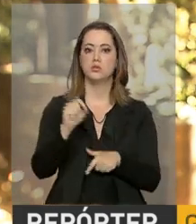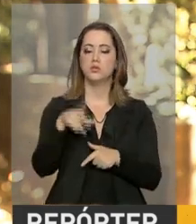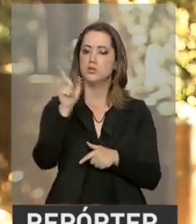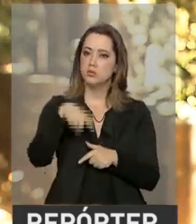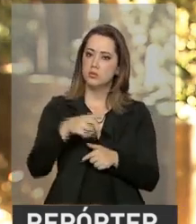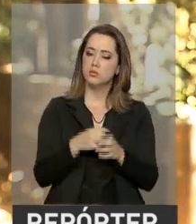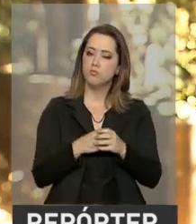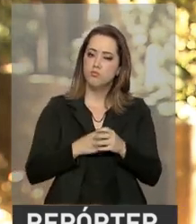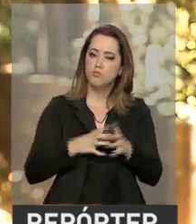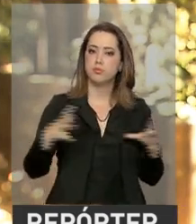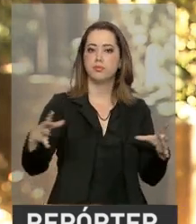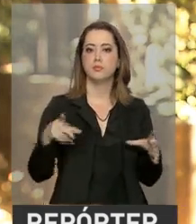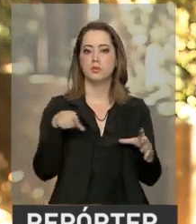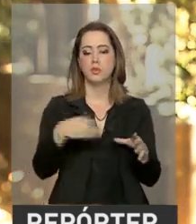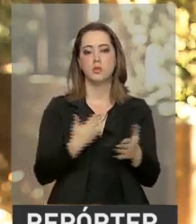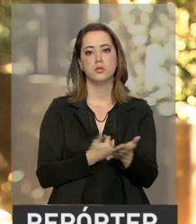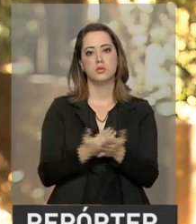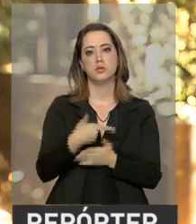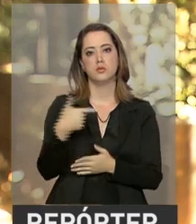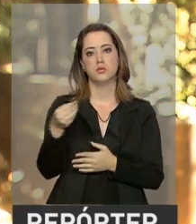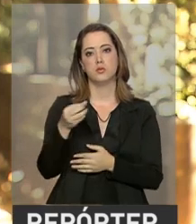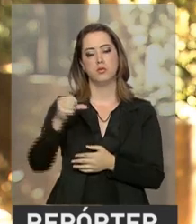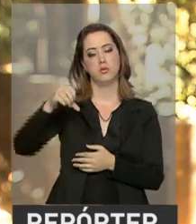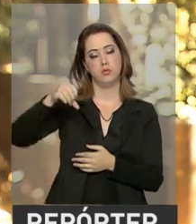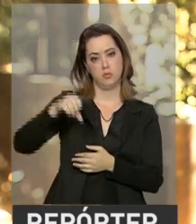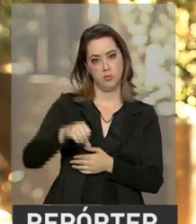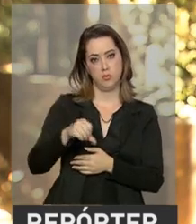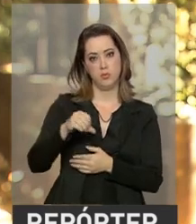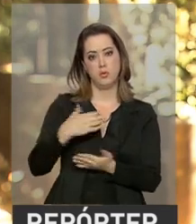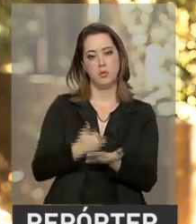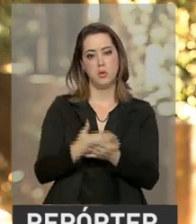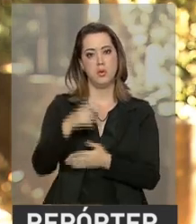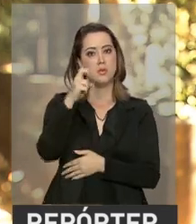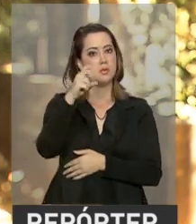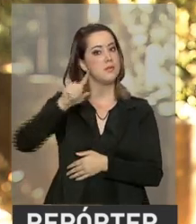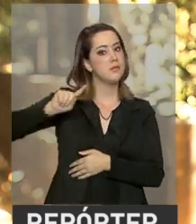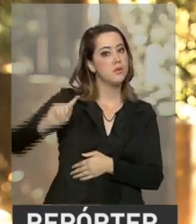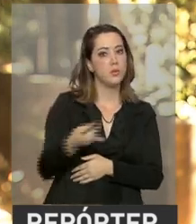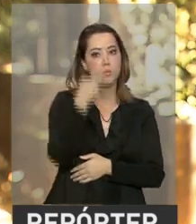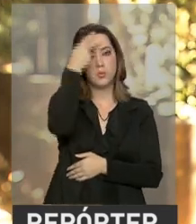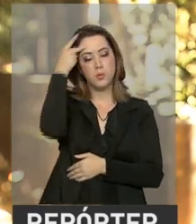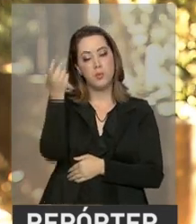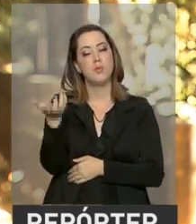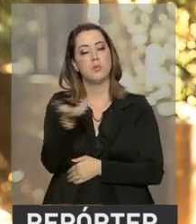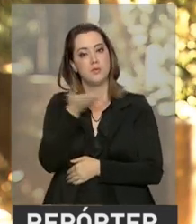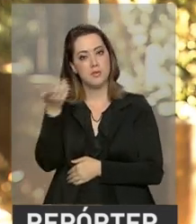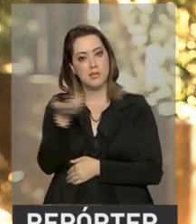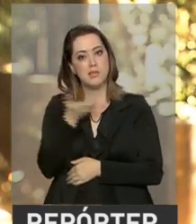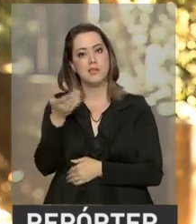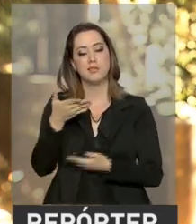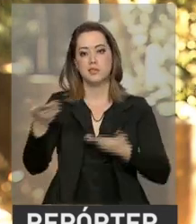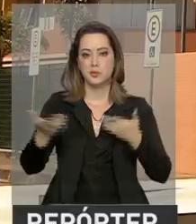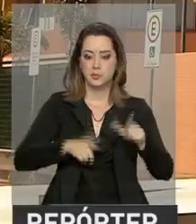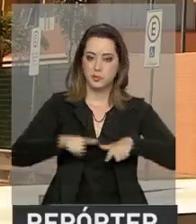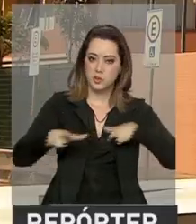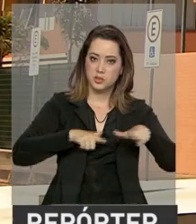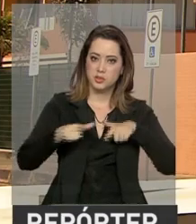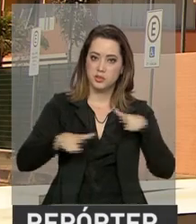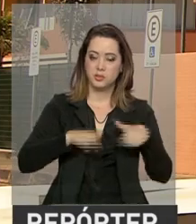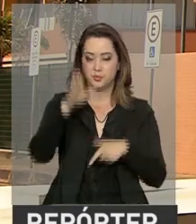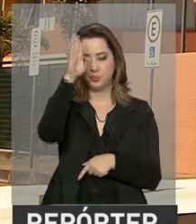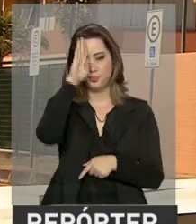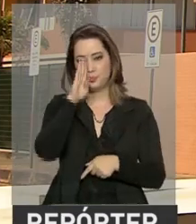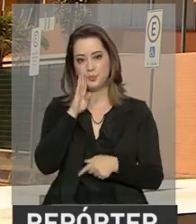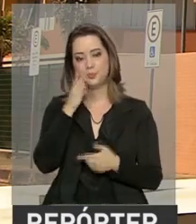grande desde de 2009 segundo o icmb mais de 5.000 voluntários já passaram pelo Instituto para